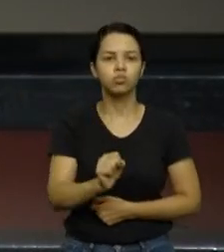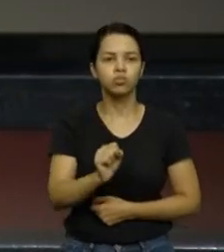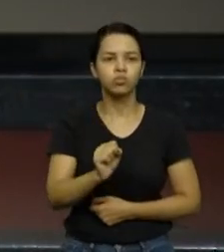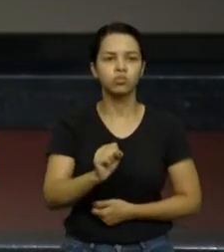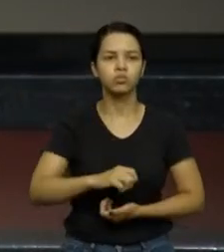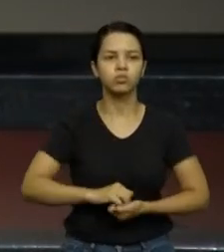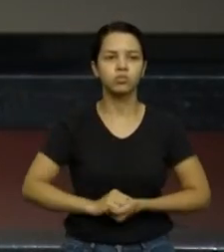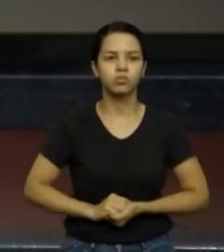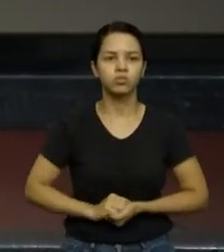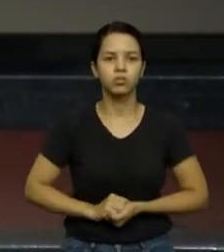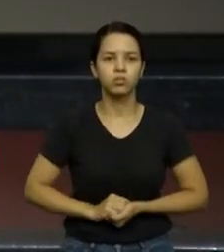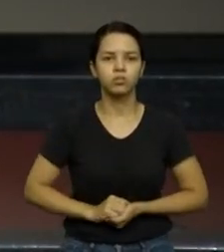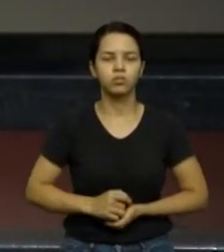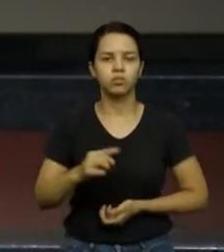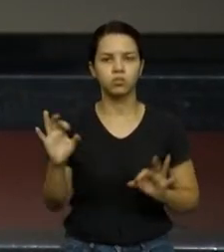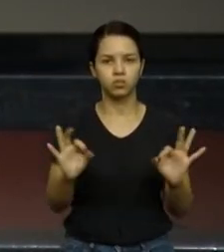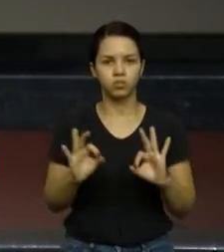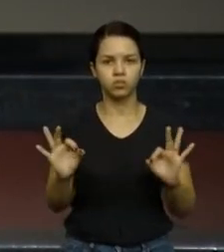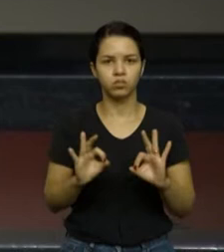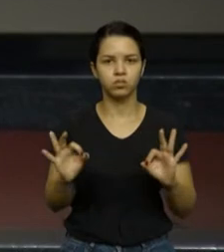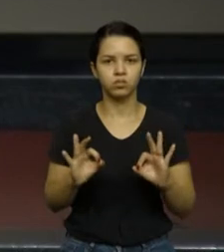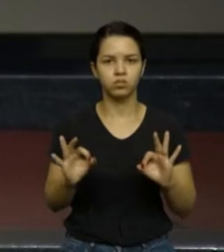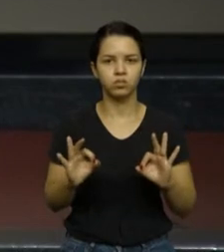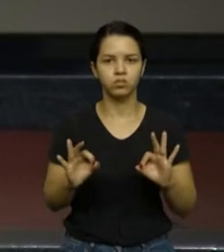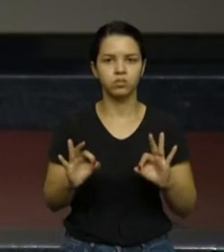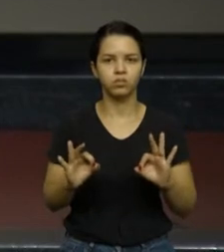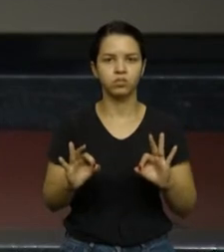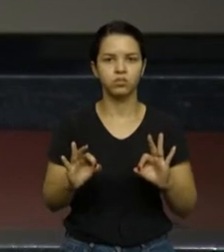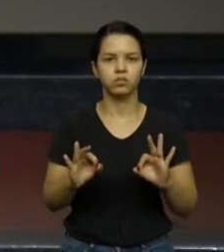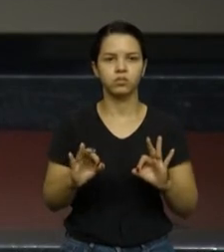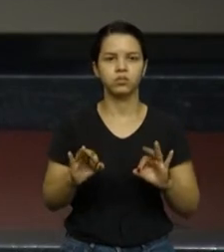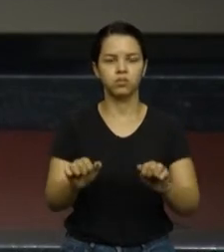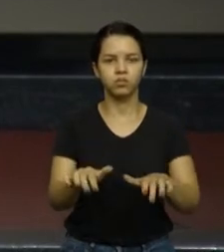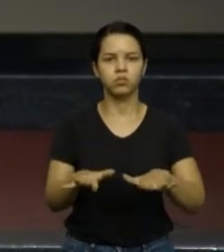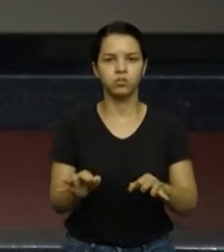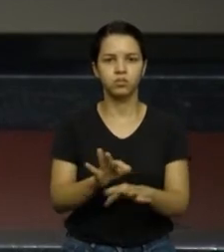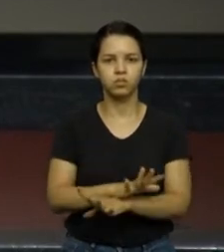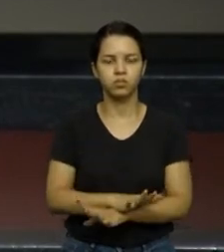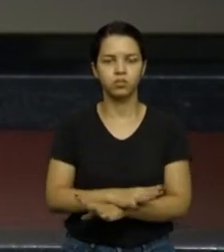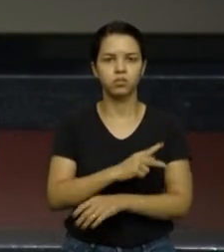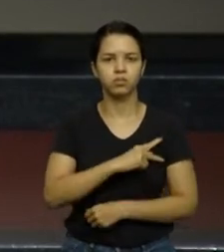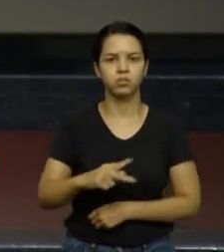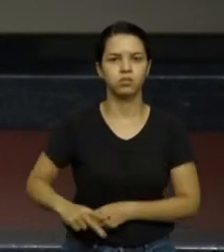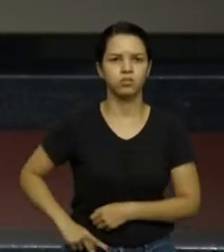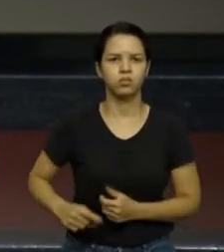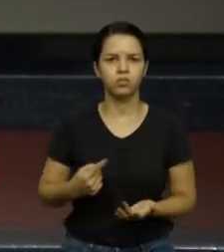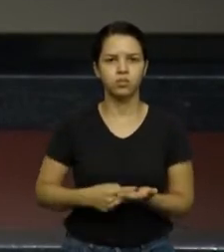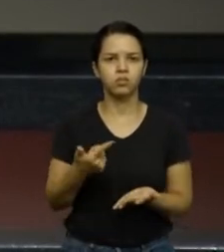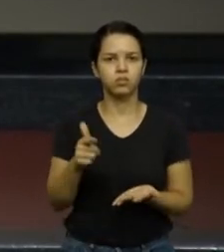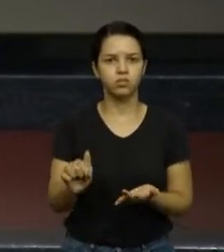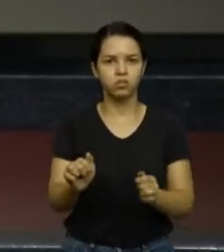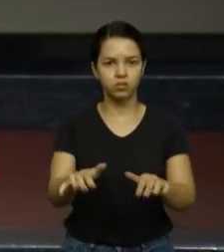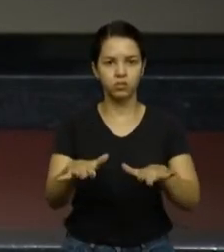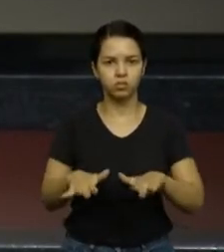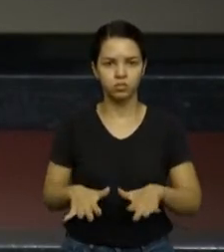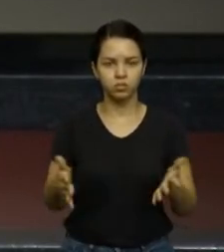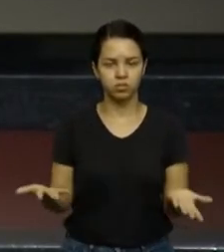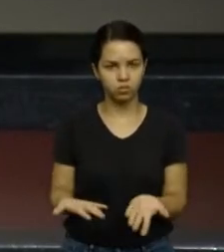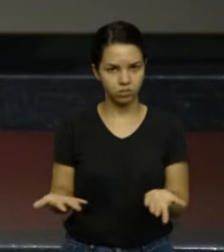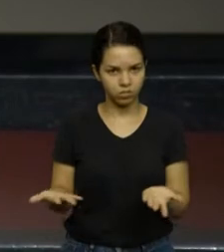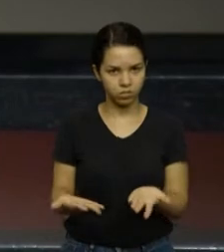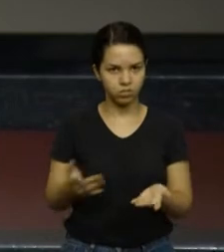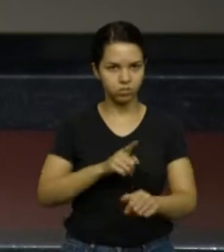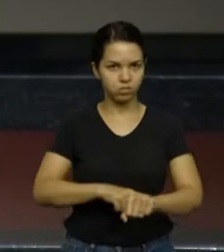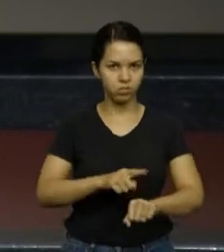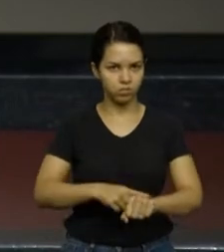Nada mais havendo a tratar, e antes de encerrar a presente sessão, o senhor presidente convocou outra sessão ordinária para hoje, às